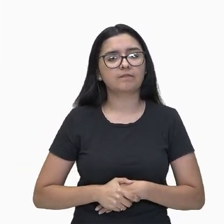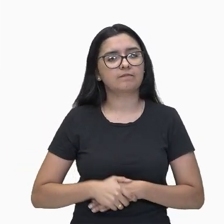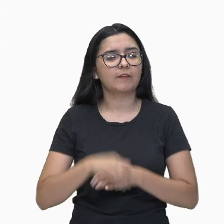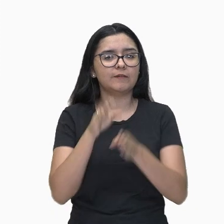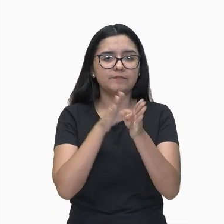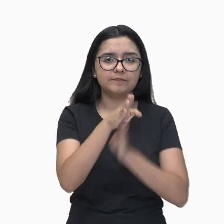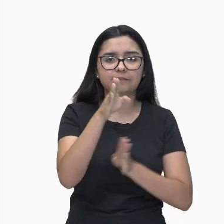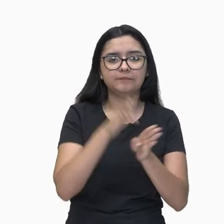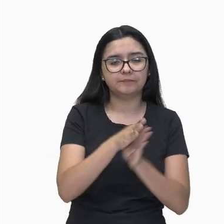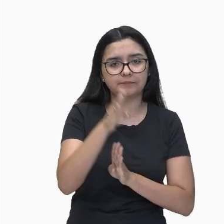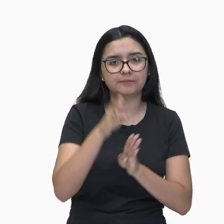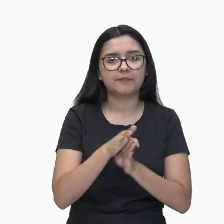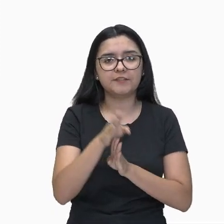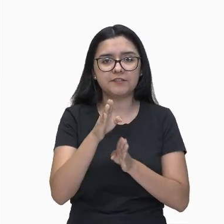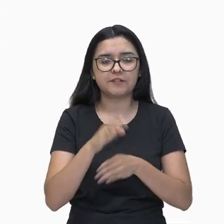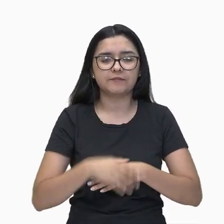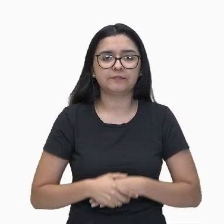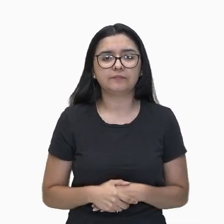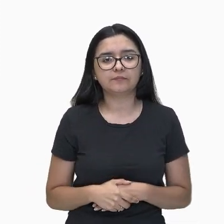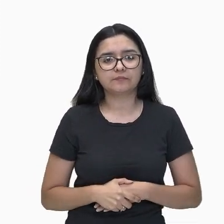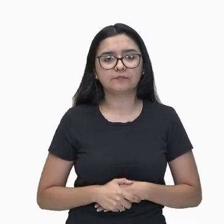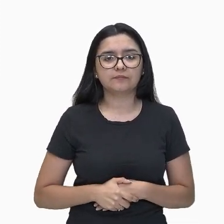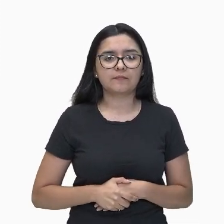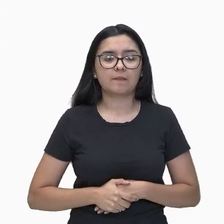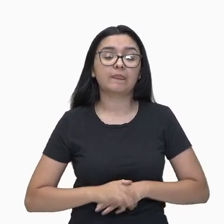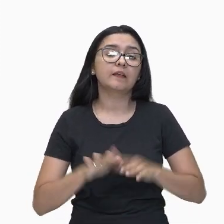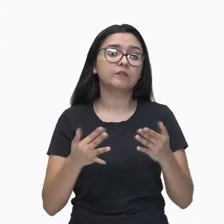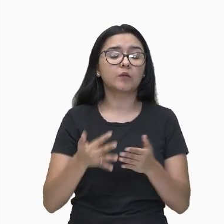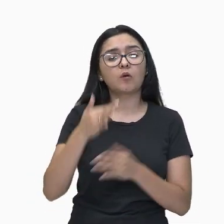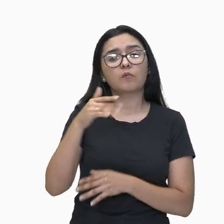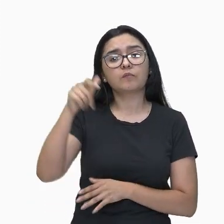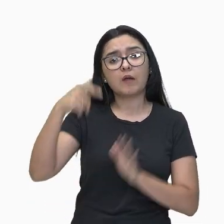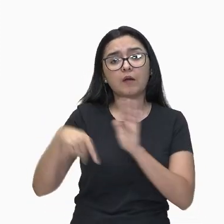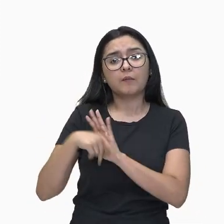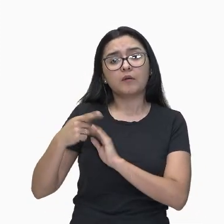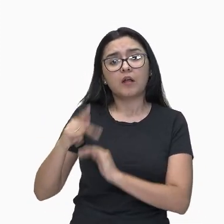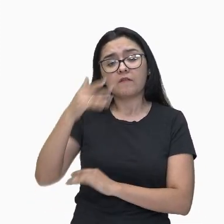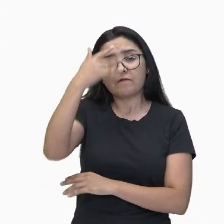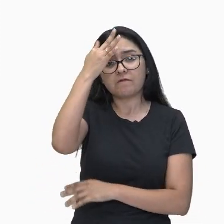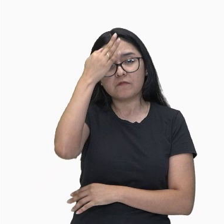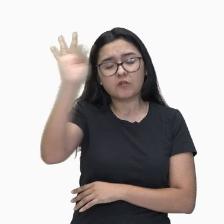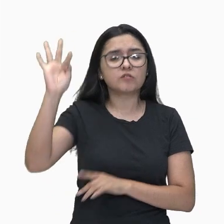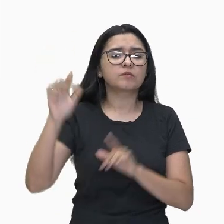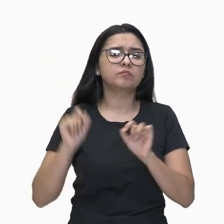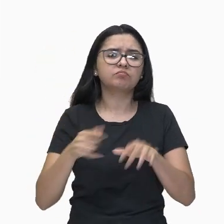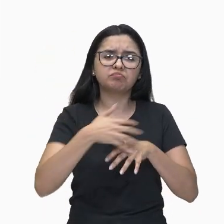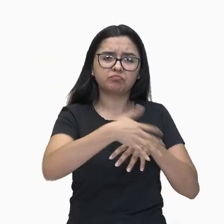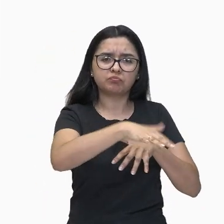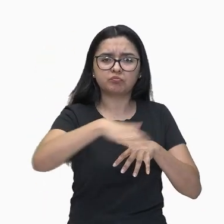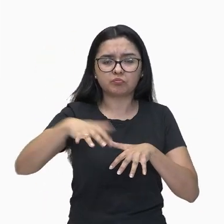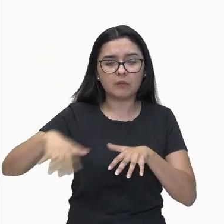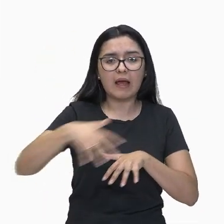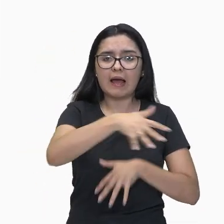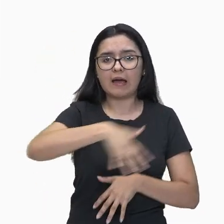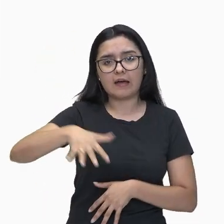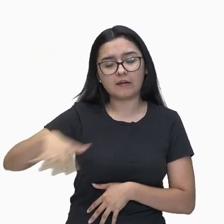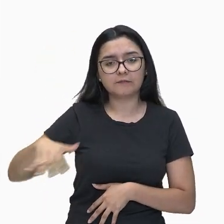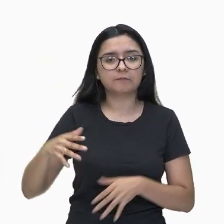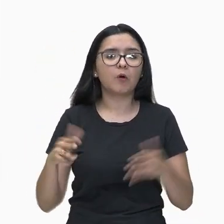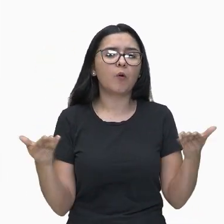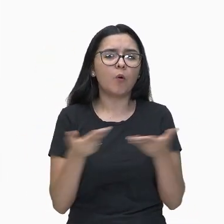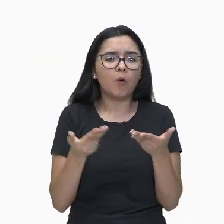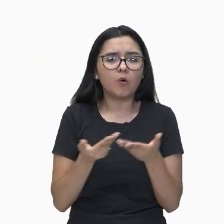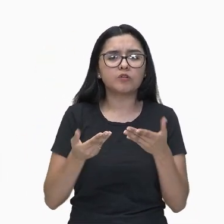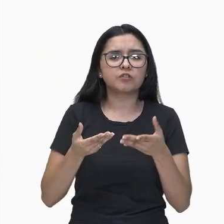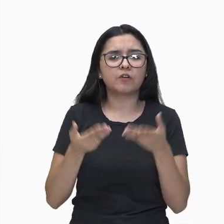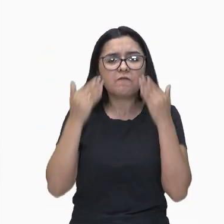orientador, né, do Alexandre Magno. E sua filosofia, então, ela vai abranger aí, pelo menos a gente vai hoje abordar um pouco mais, aqui com mais